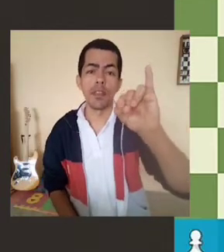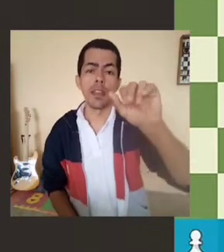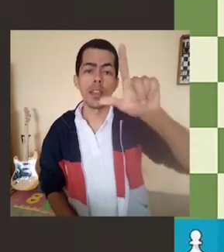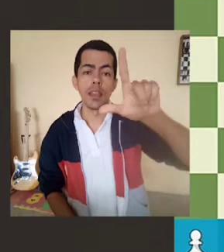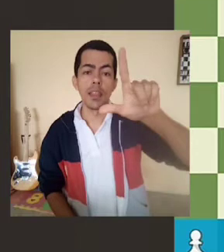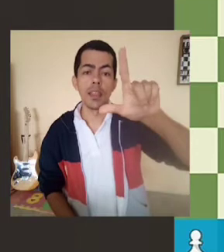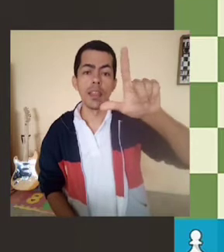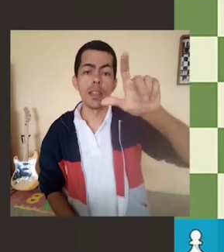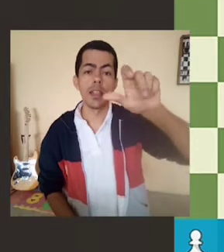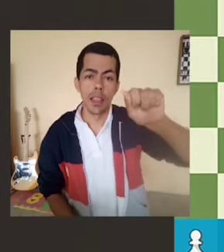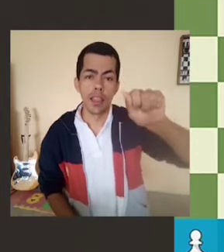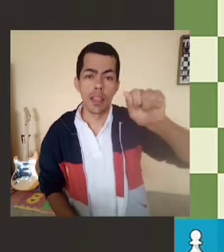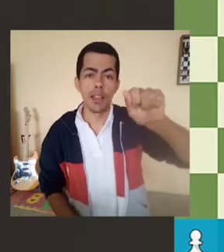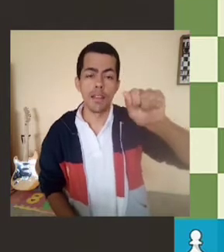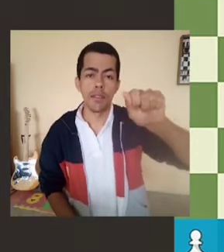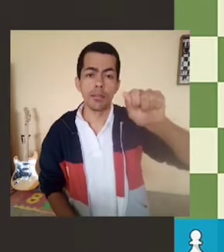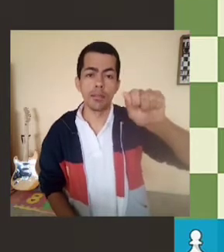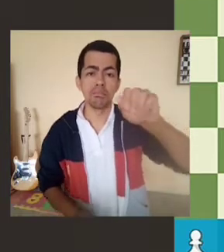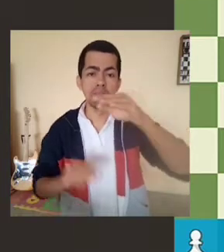filas, ok?